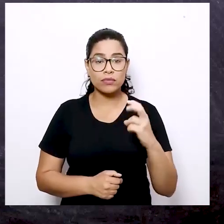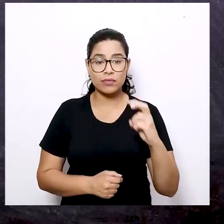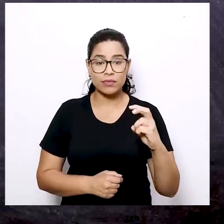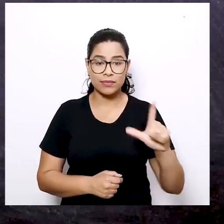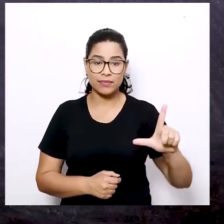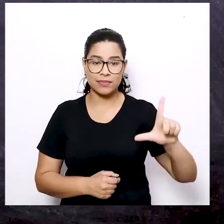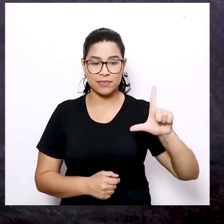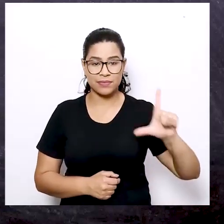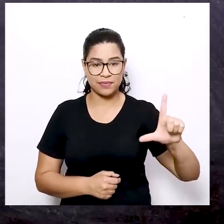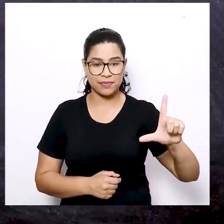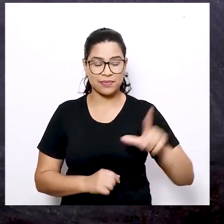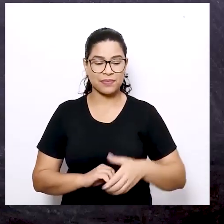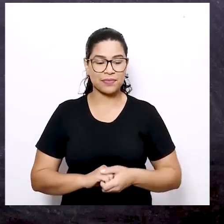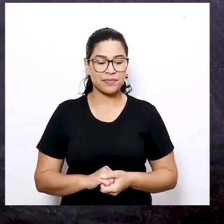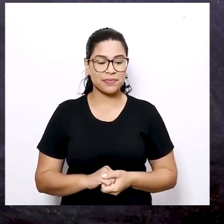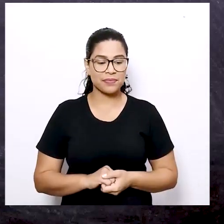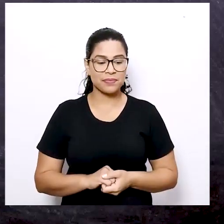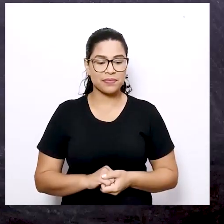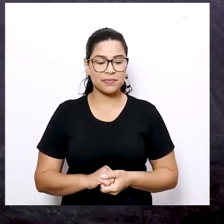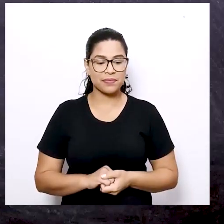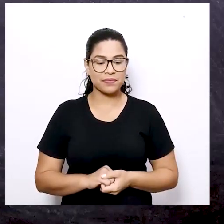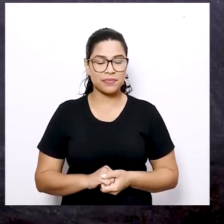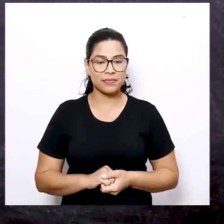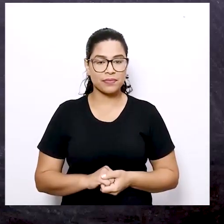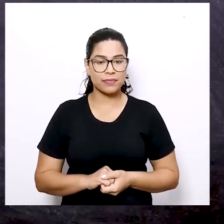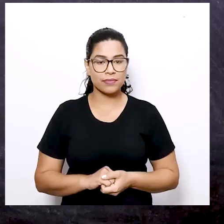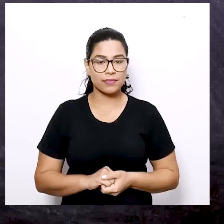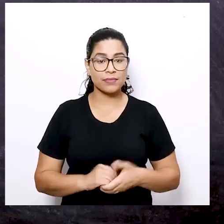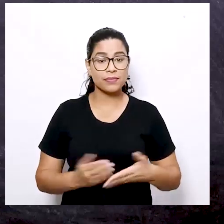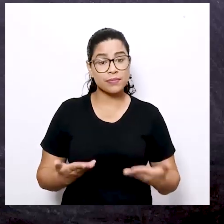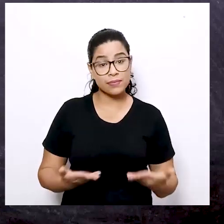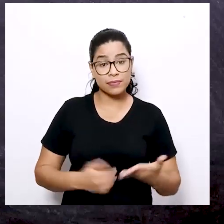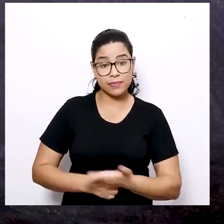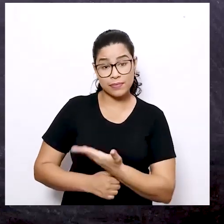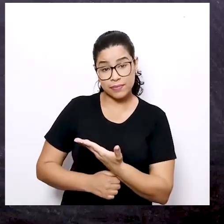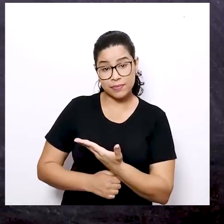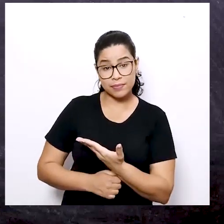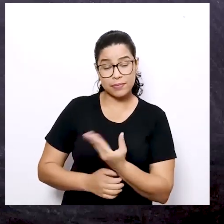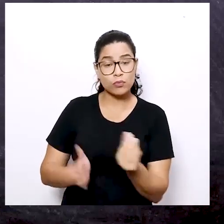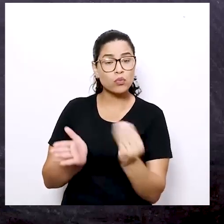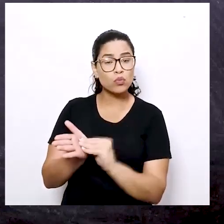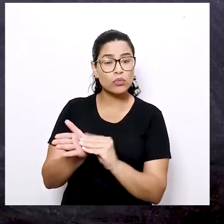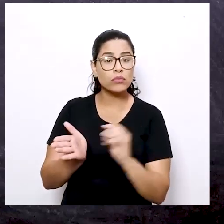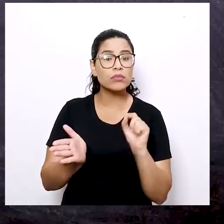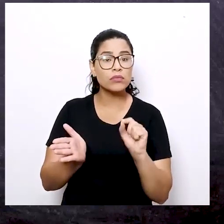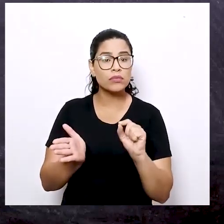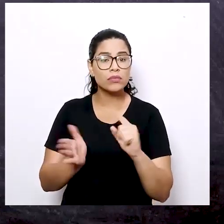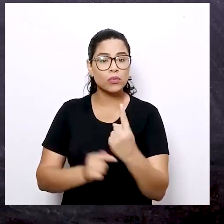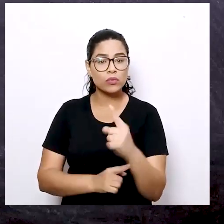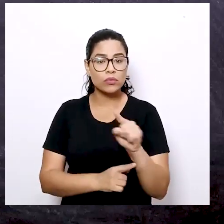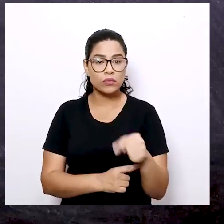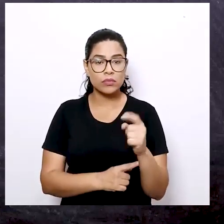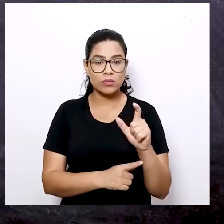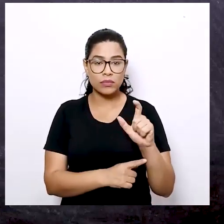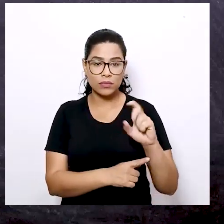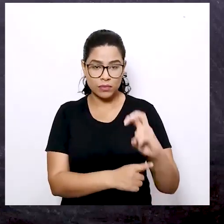litro. Então, vejamos aqui, ó, temos 1,5 e o L maiúsculo a seu